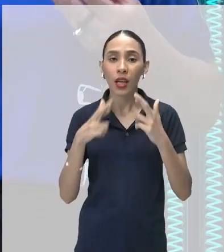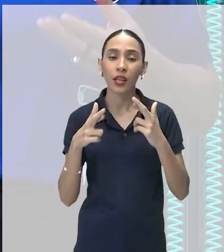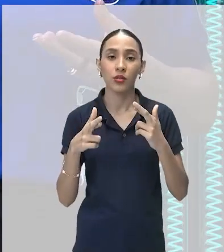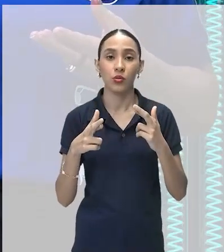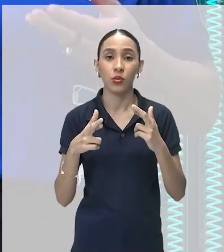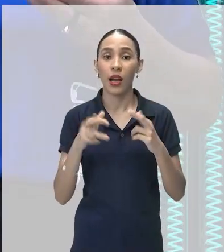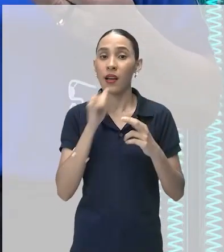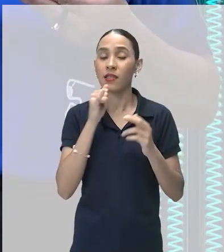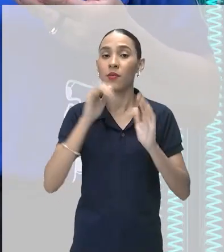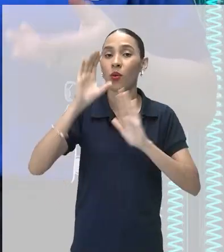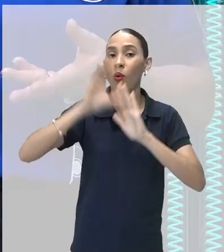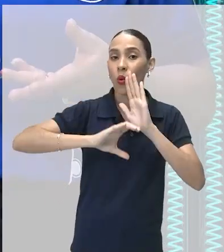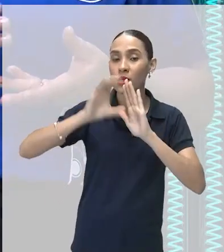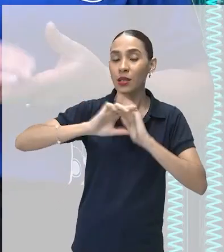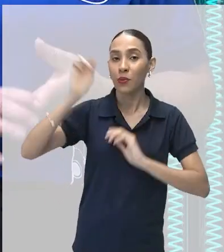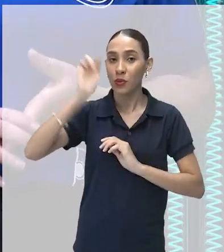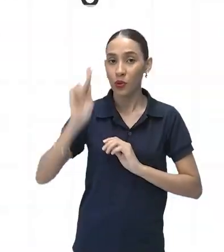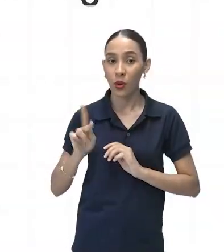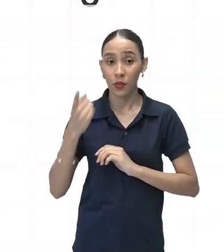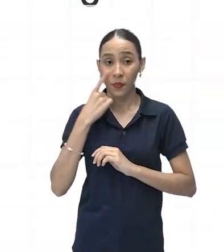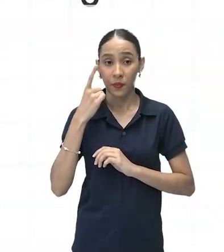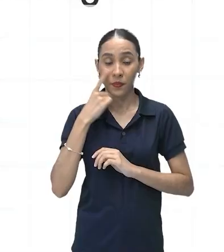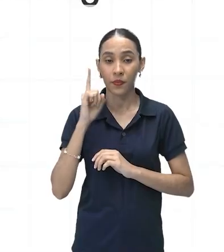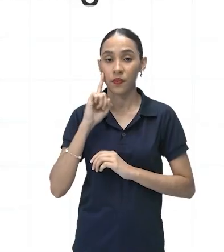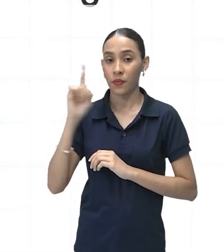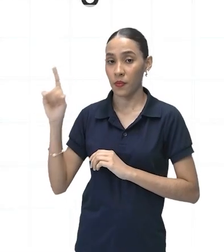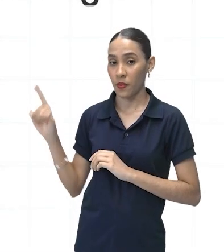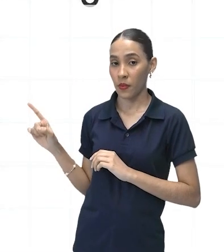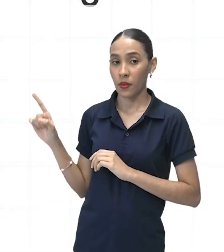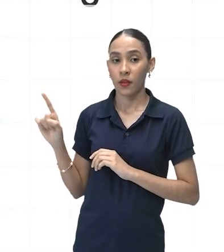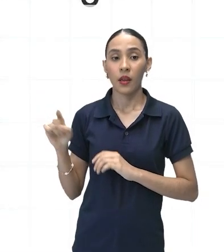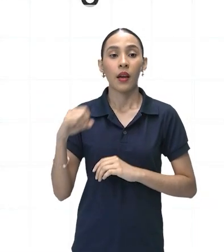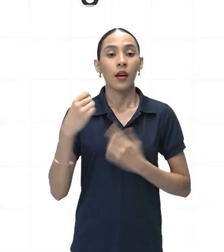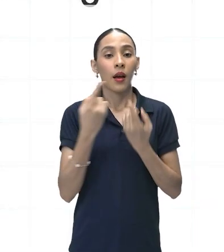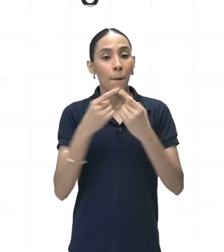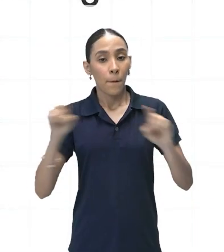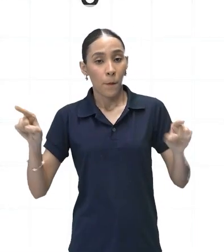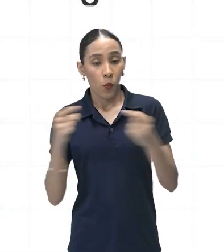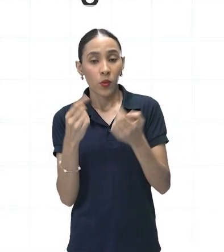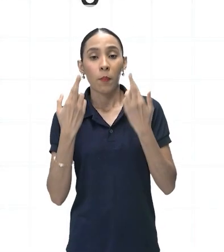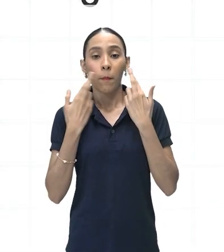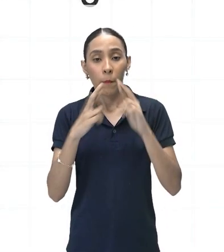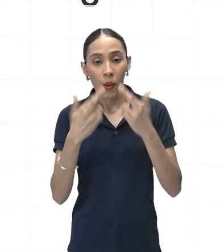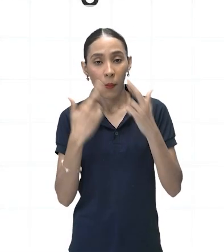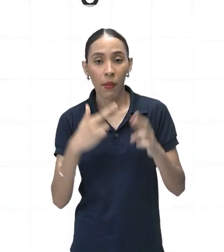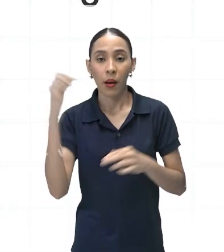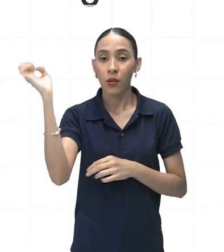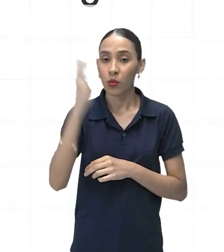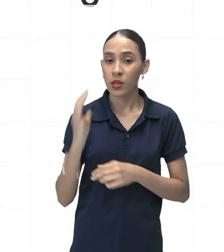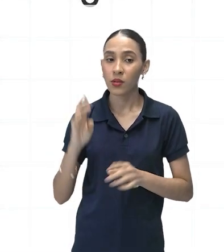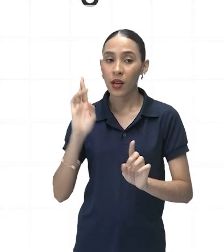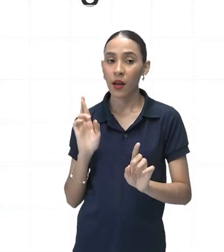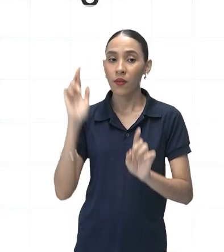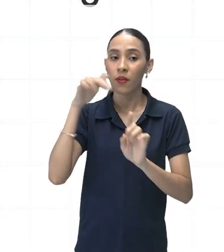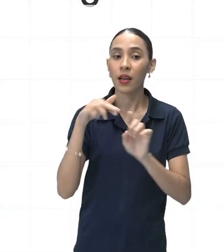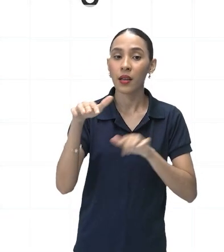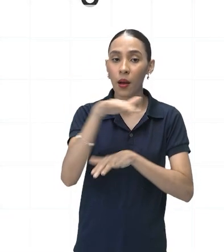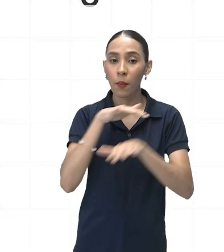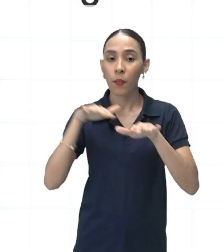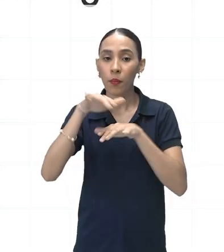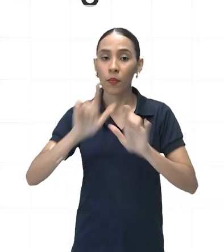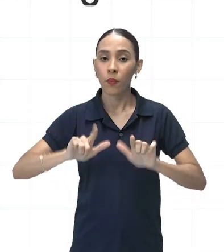enquanto conceito histórico? Vamos ver? A música de protesto no Brasil refere-se a um movimento